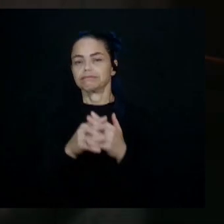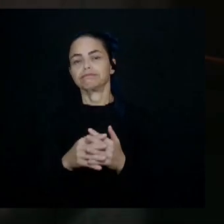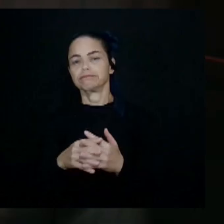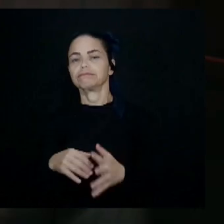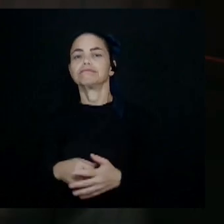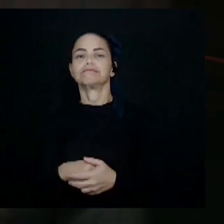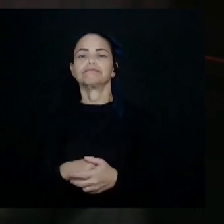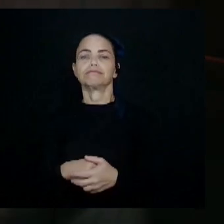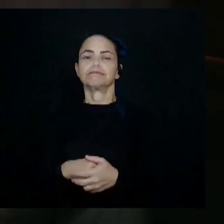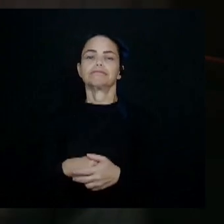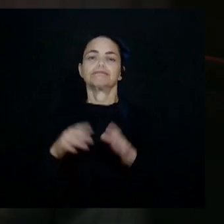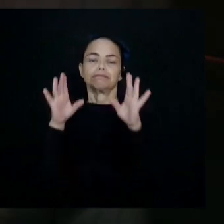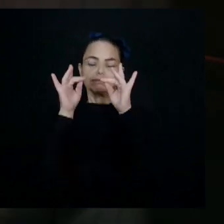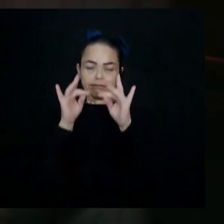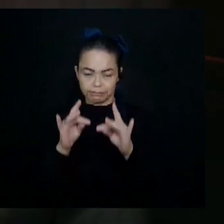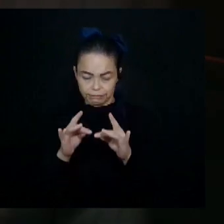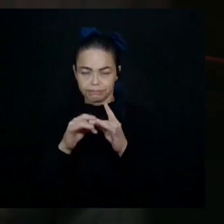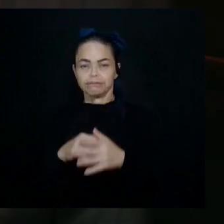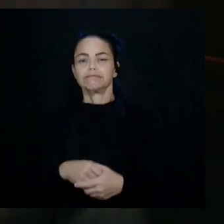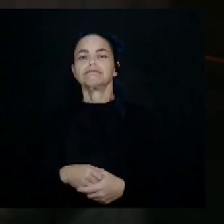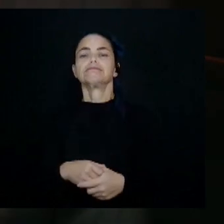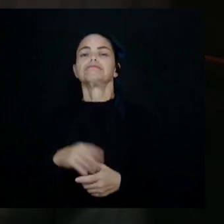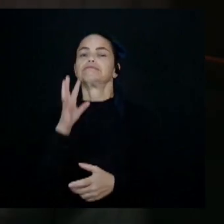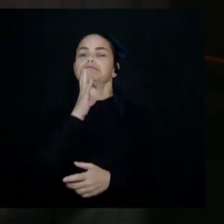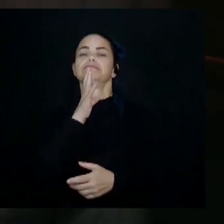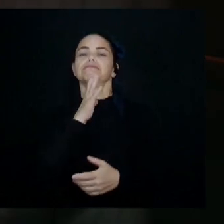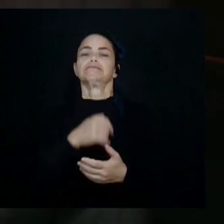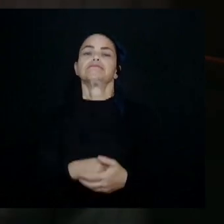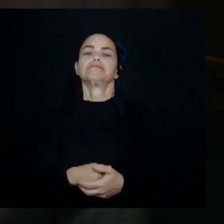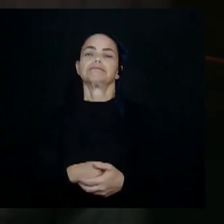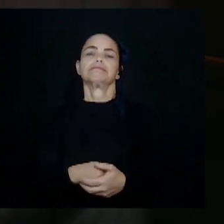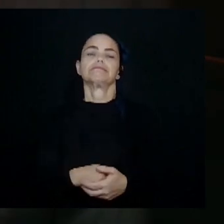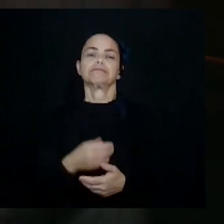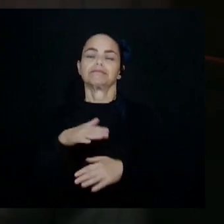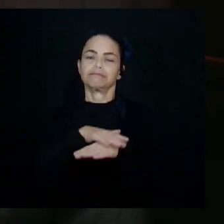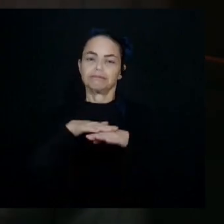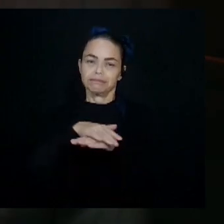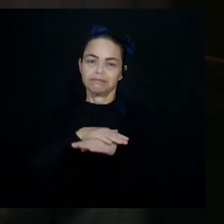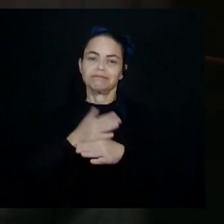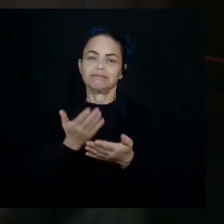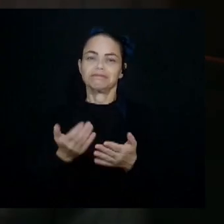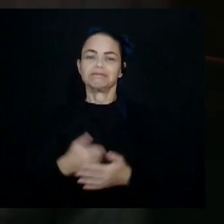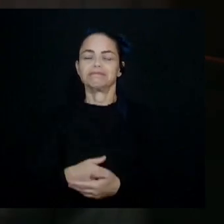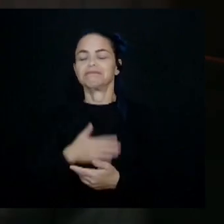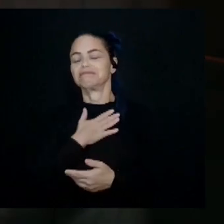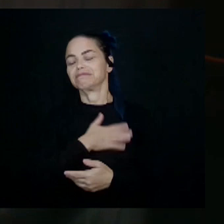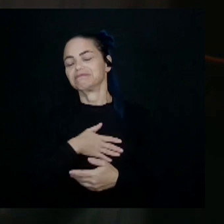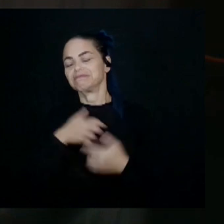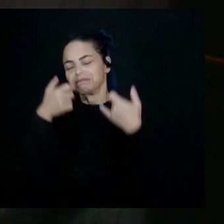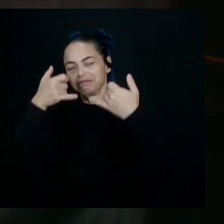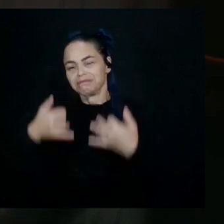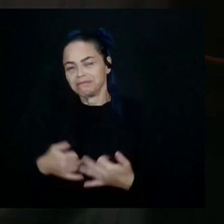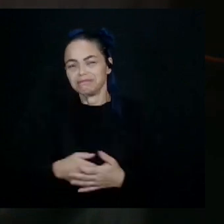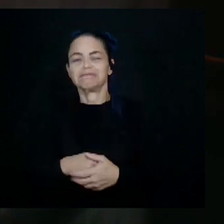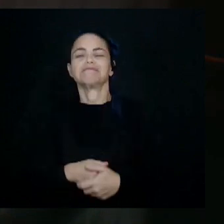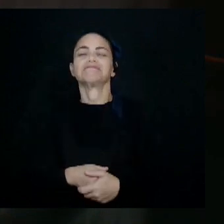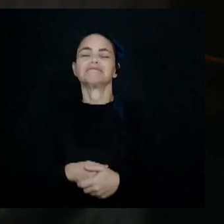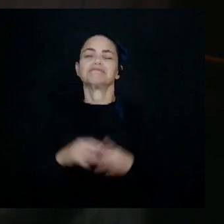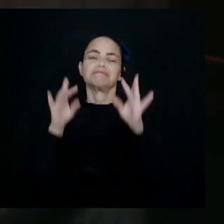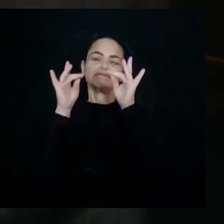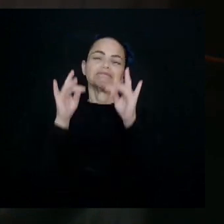muito, mas muito conhecimento. E como é bom conversar com vocês, como vocês esclarecem, como vocês abrem a